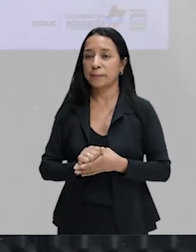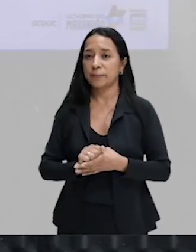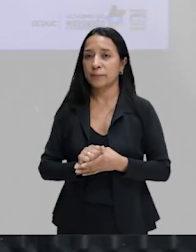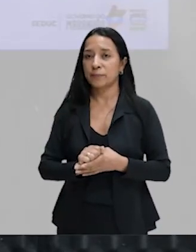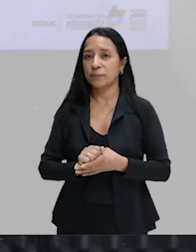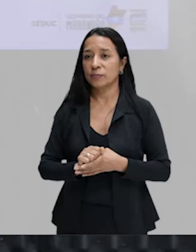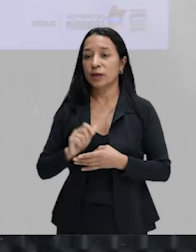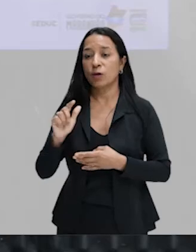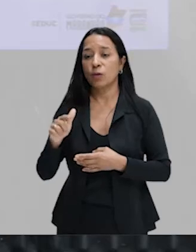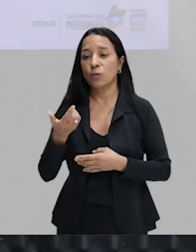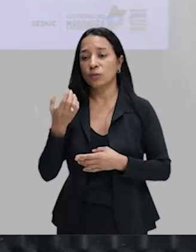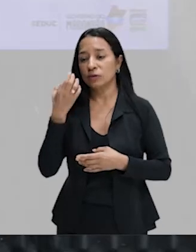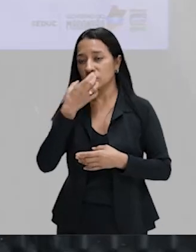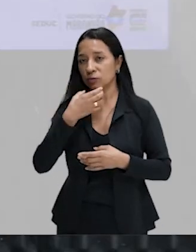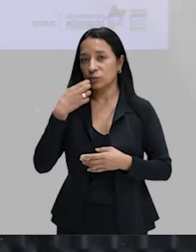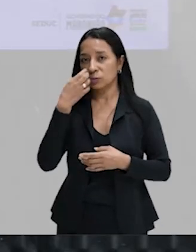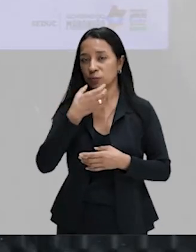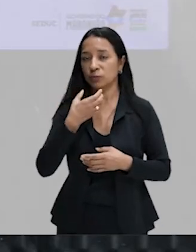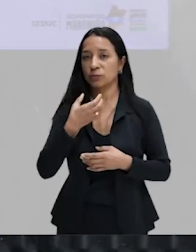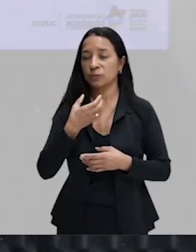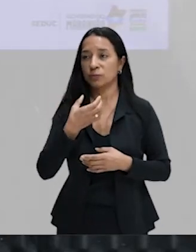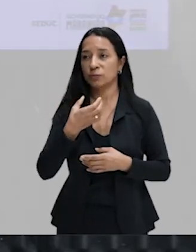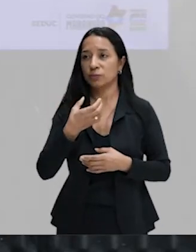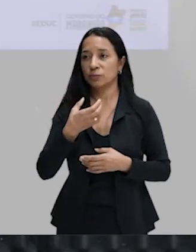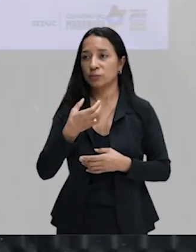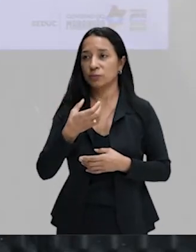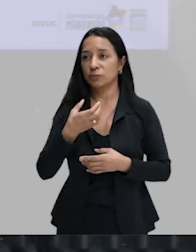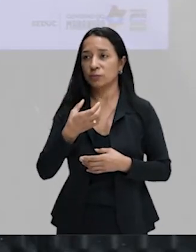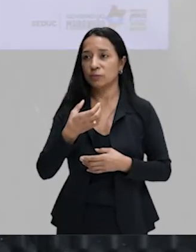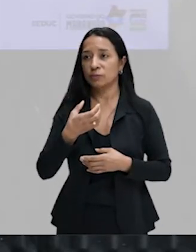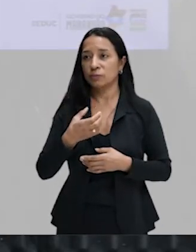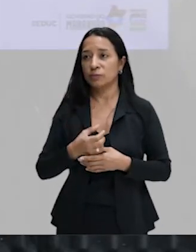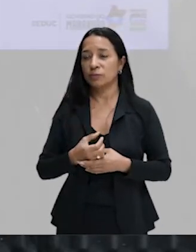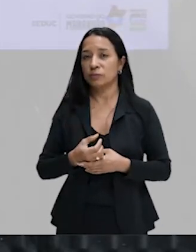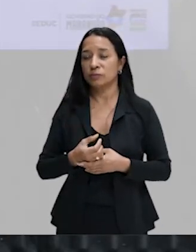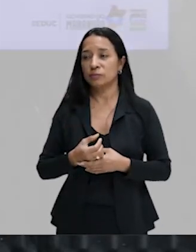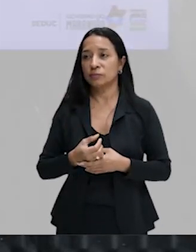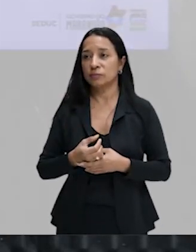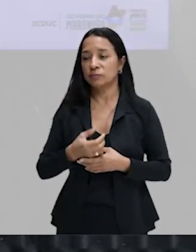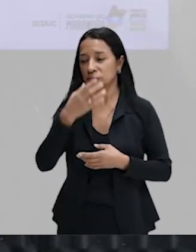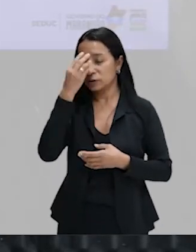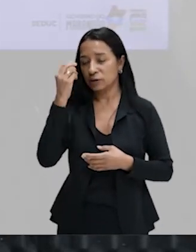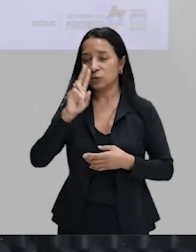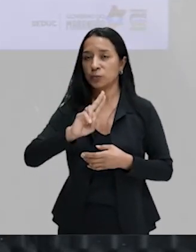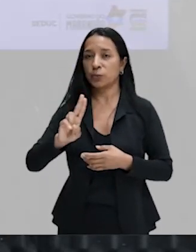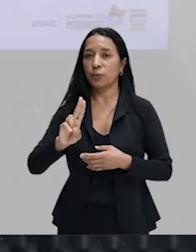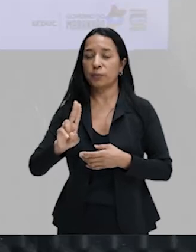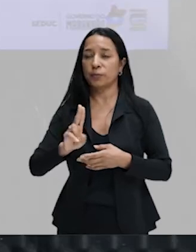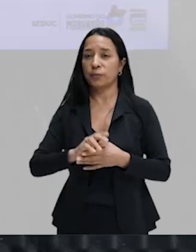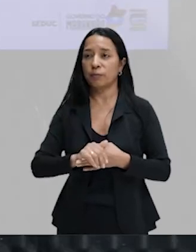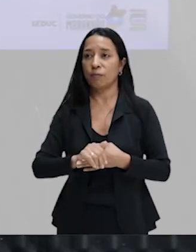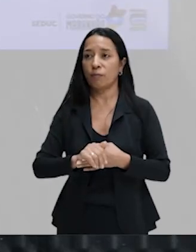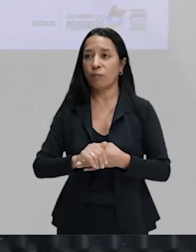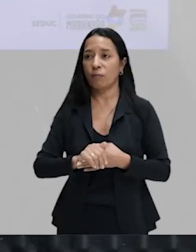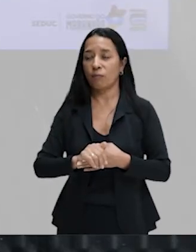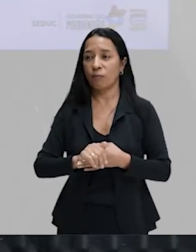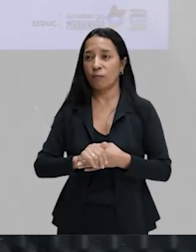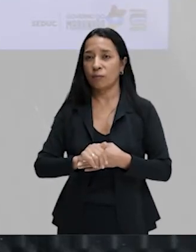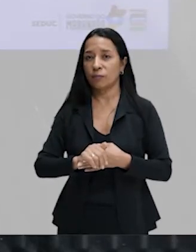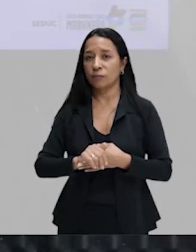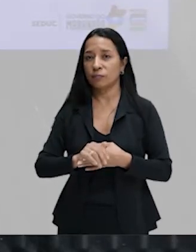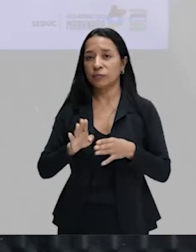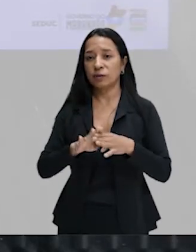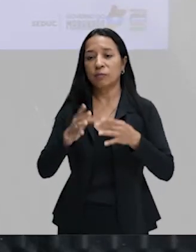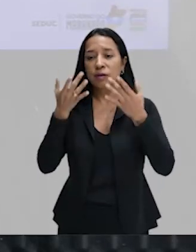tem uma outra cantora, eu esqueci o nome dela agora. Tem grandes atores